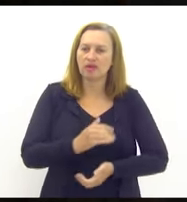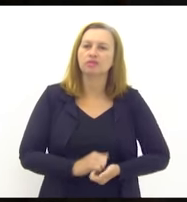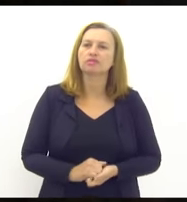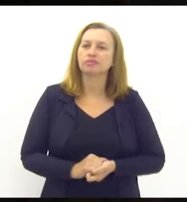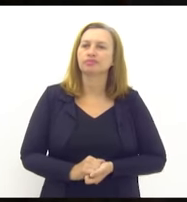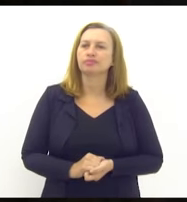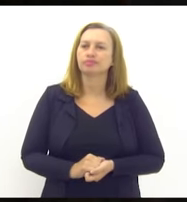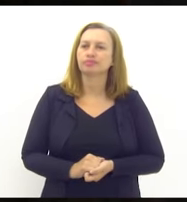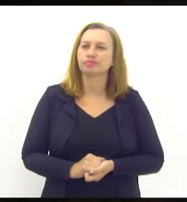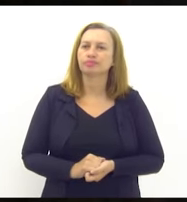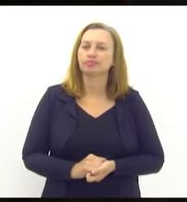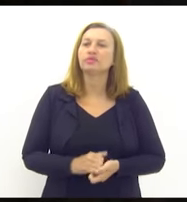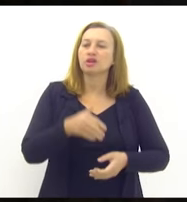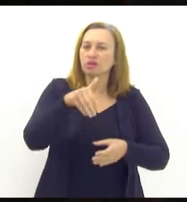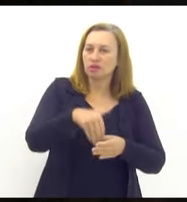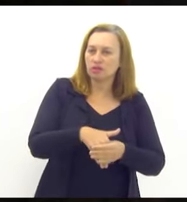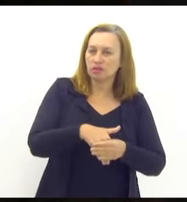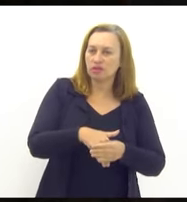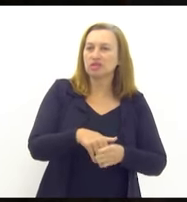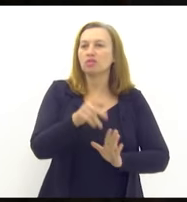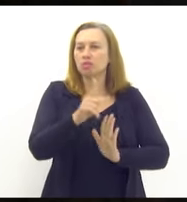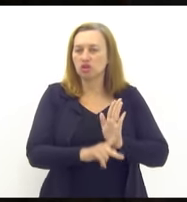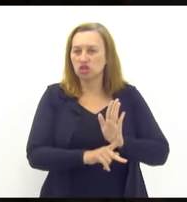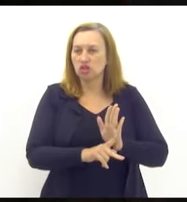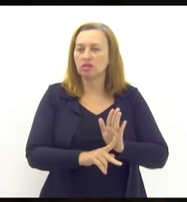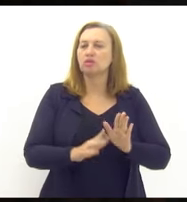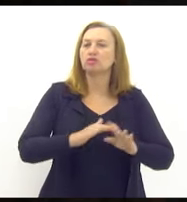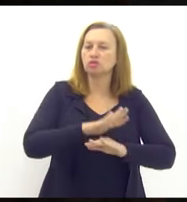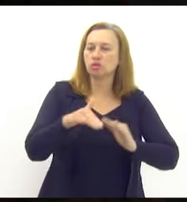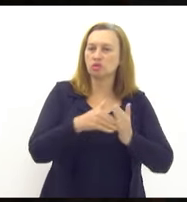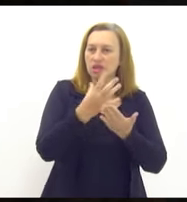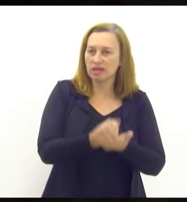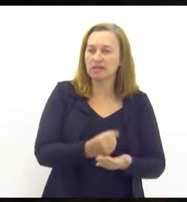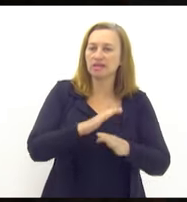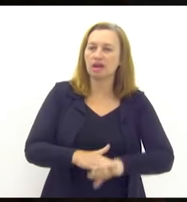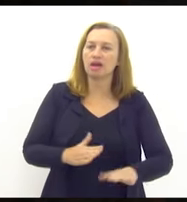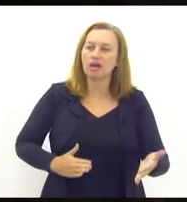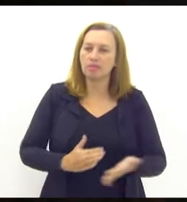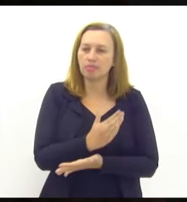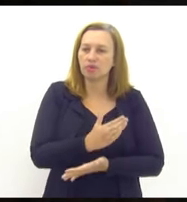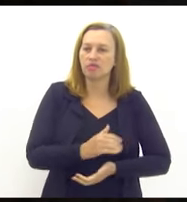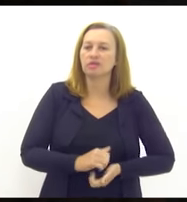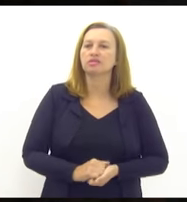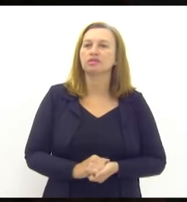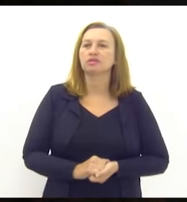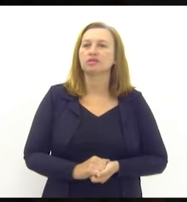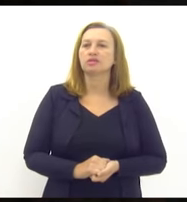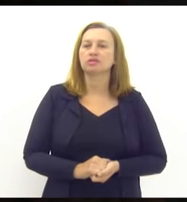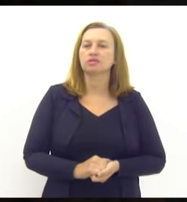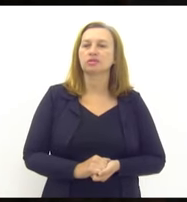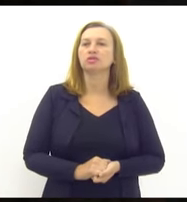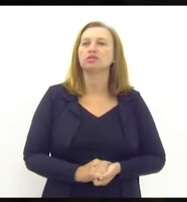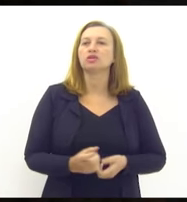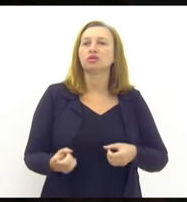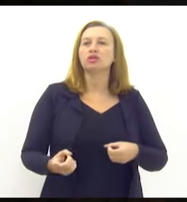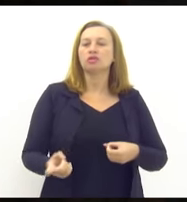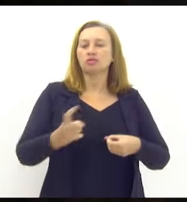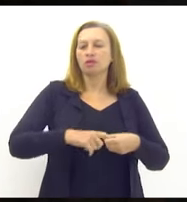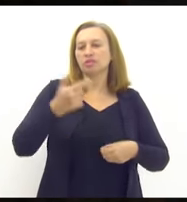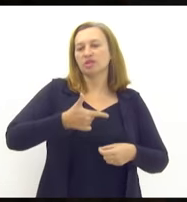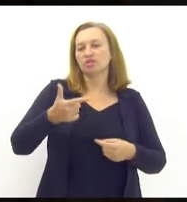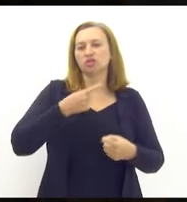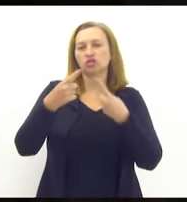aprovado em votação o projeto assim emendado senhores que aprovam permaneço Como estão aprovado redação do vencido para